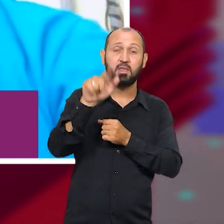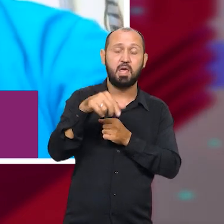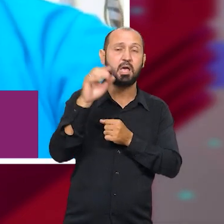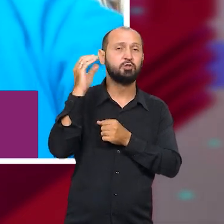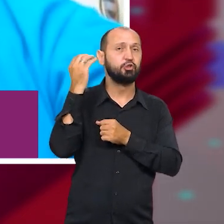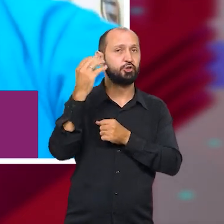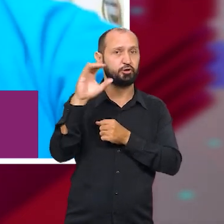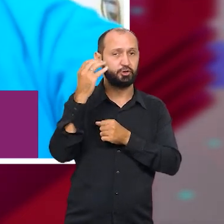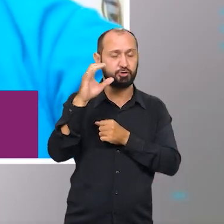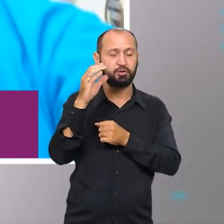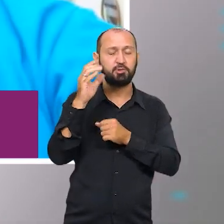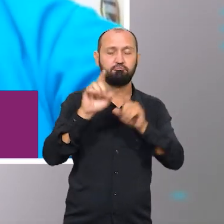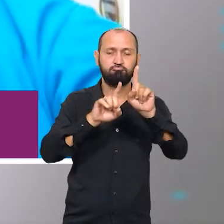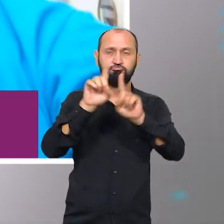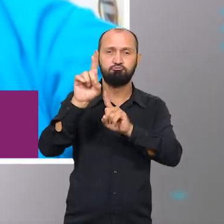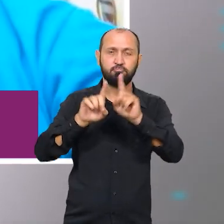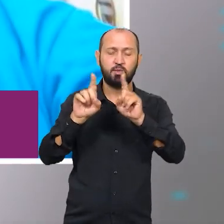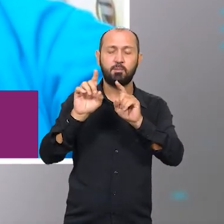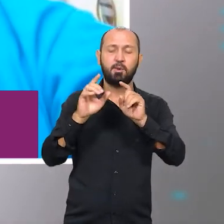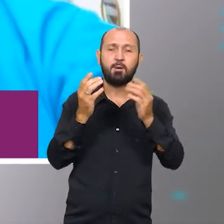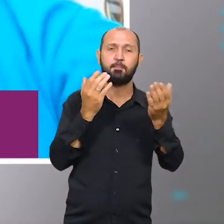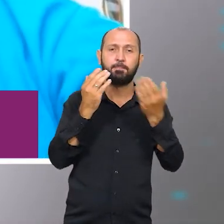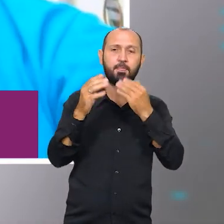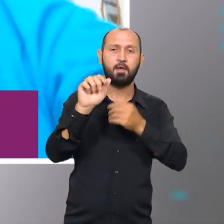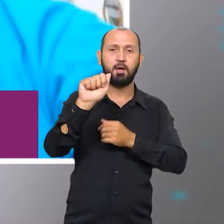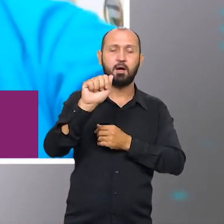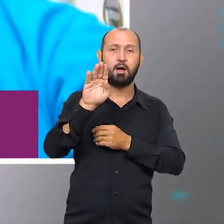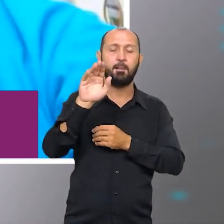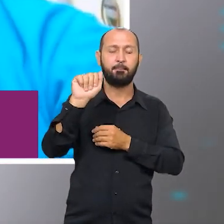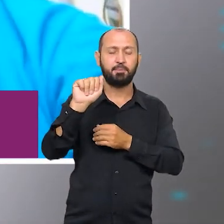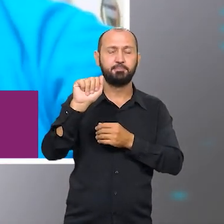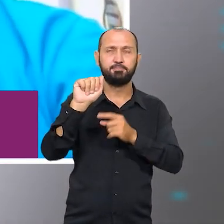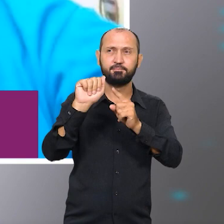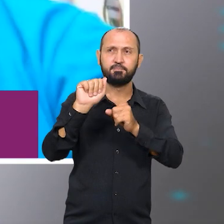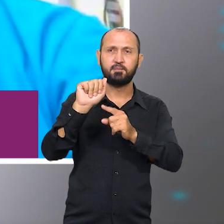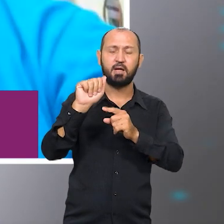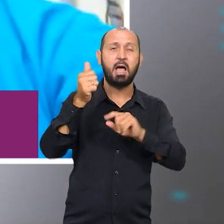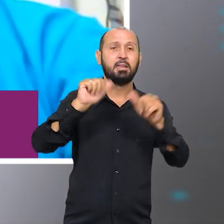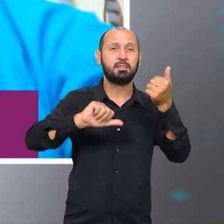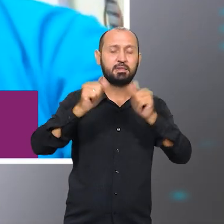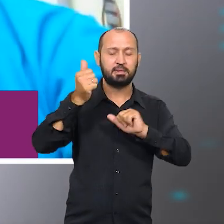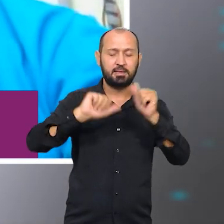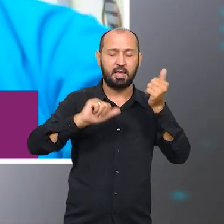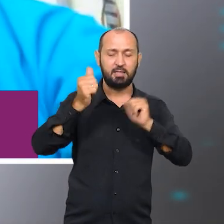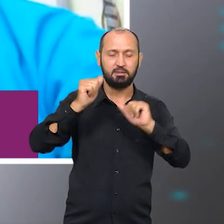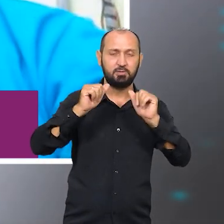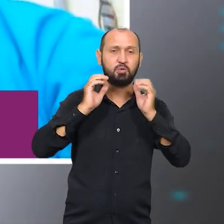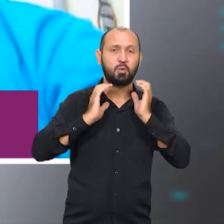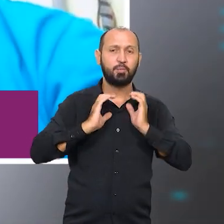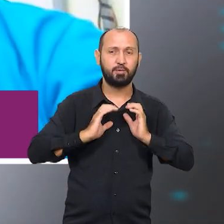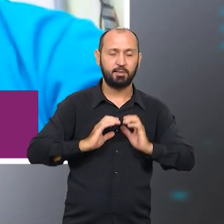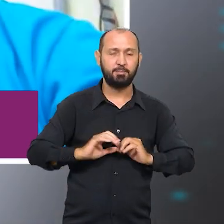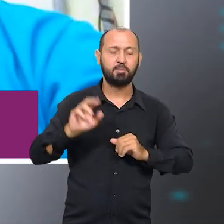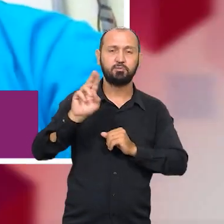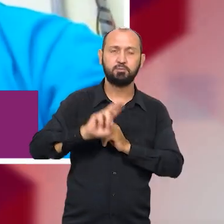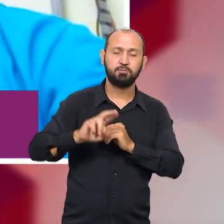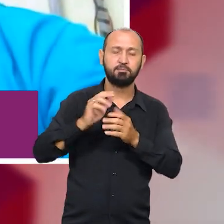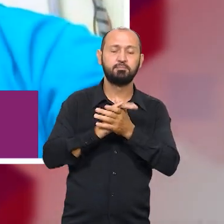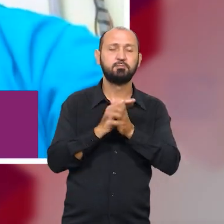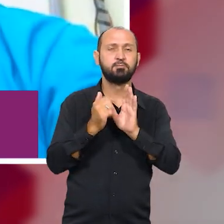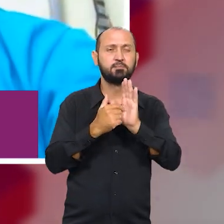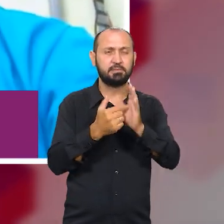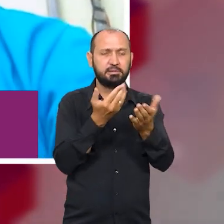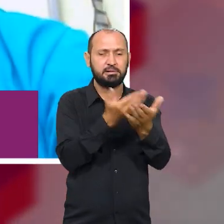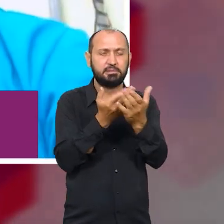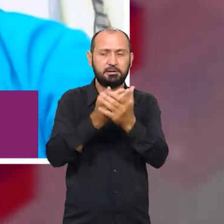da psicologia que se chama ABA, análise do comportamento aplicada, né? Sim. Que estuda o indivíduo, monta